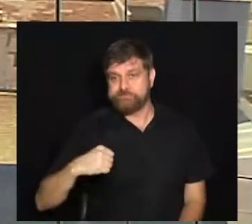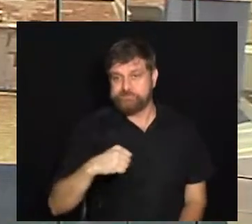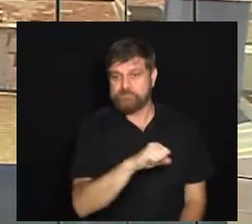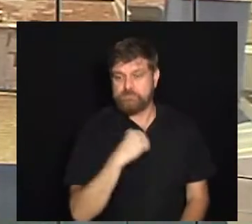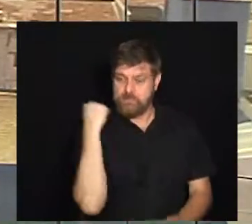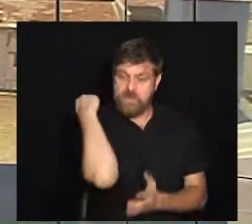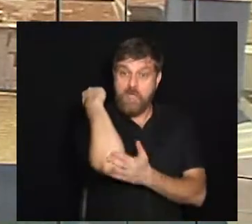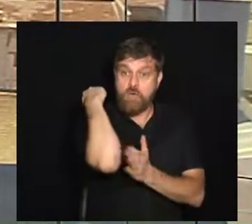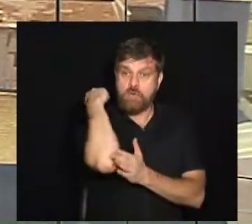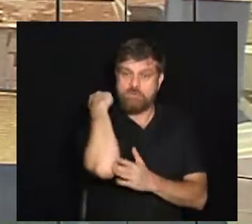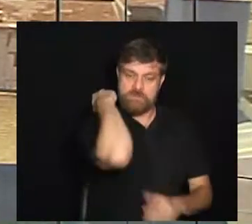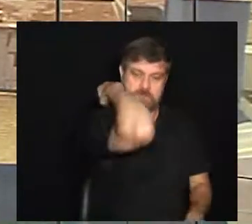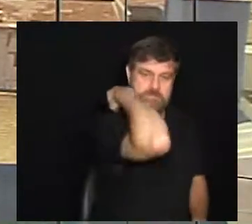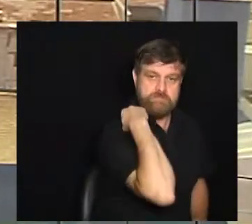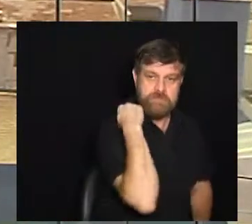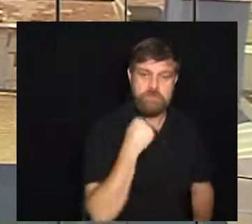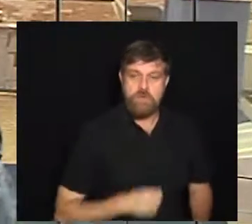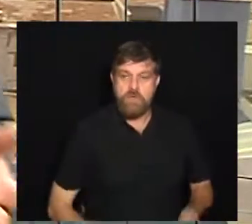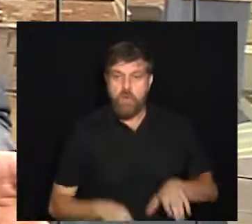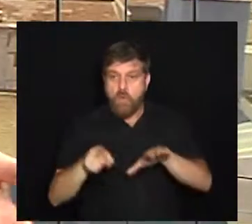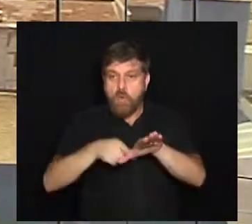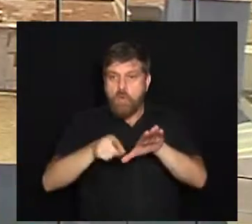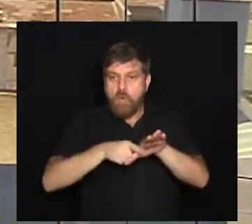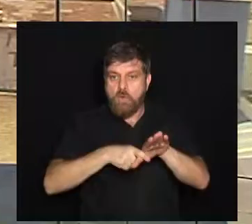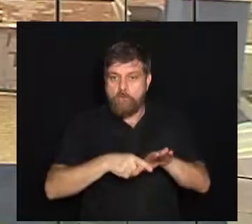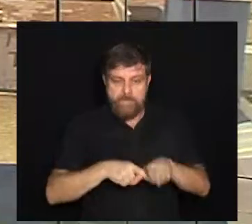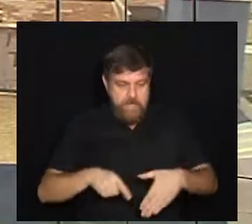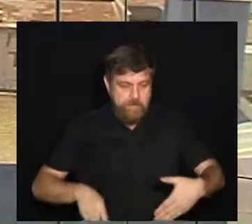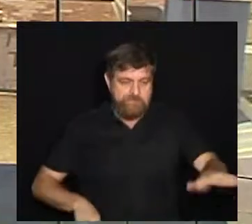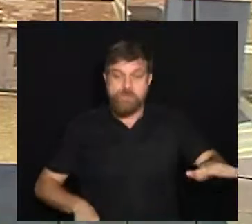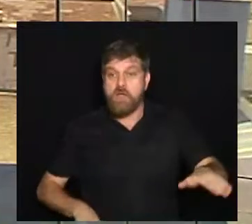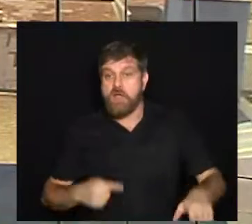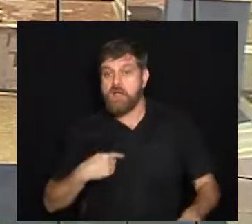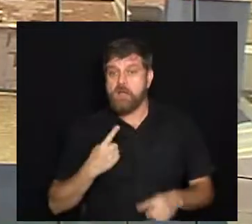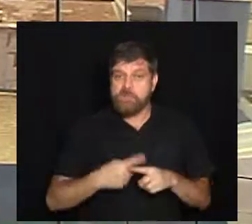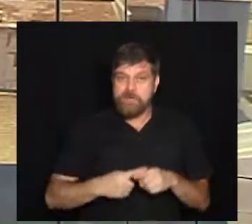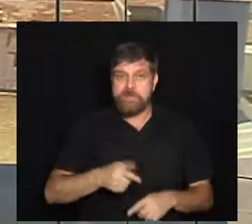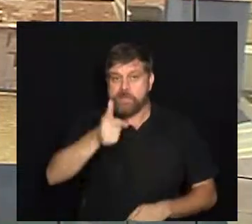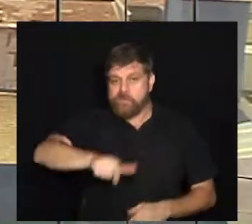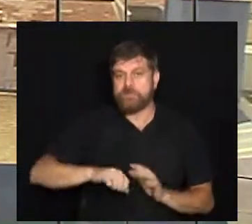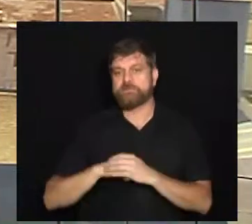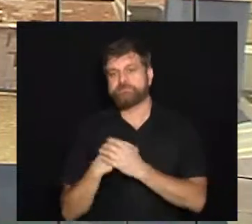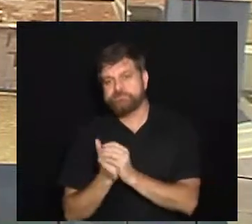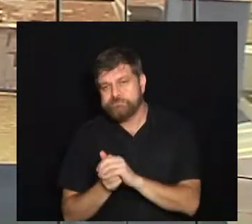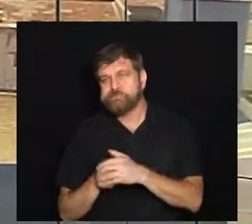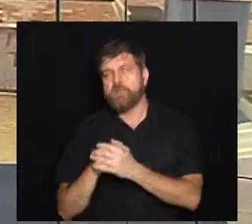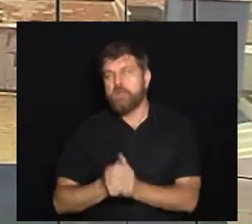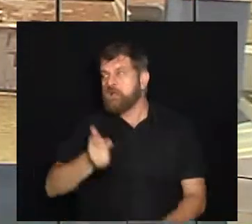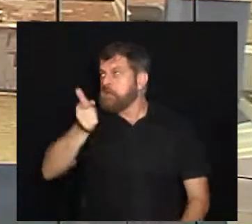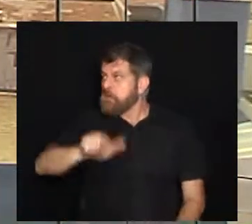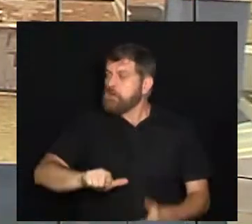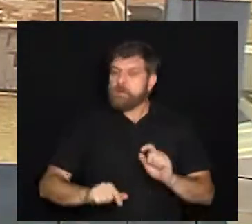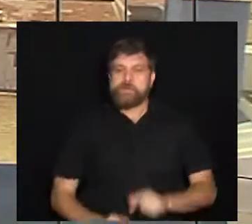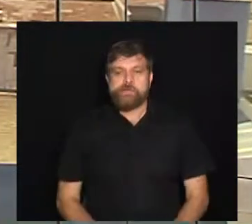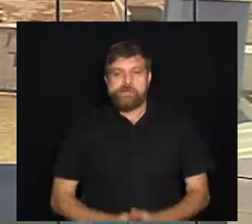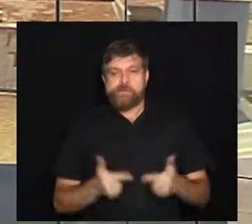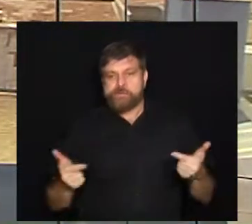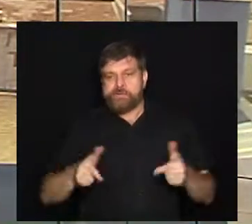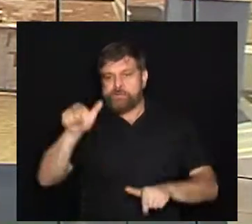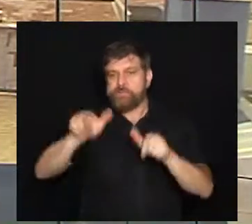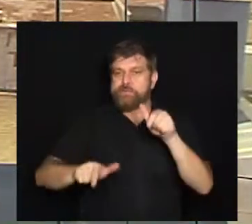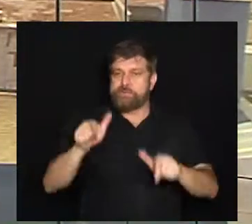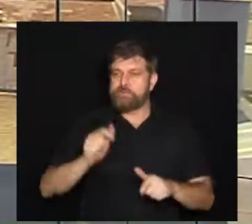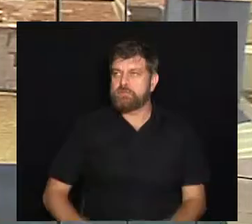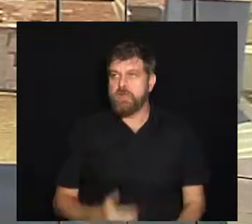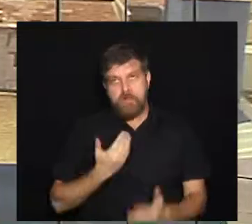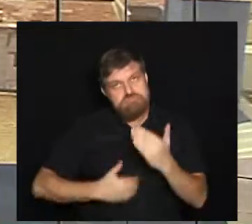da porta faz com cotovelo vou puxar a porta com o pé você vai ter que refazer todo o trabalho começa a encher o saco das pessoas e as pessoas começam a lavar menos